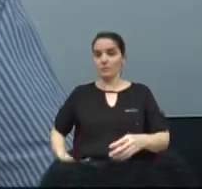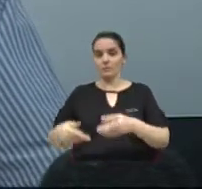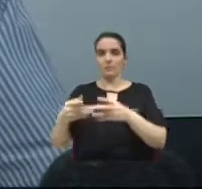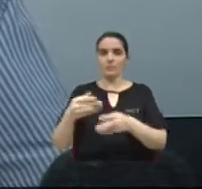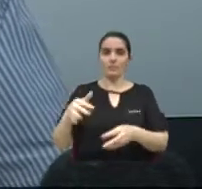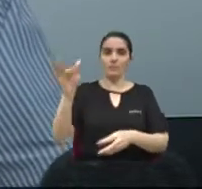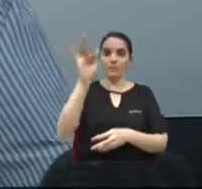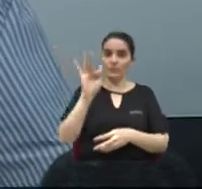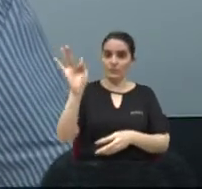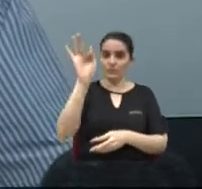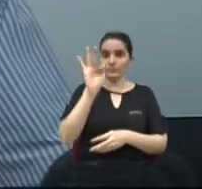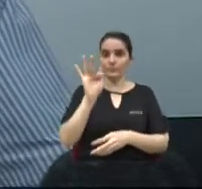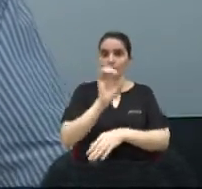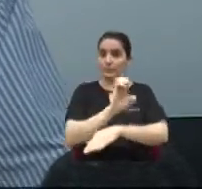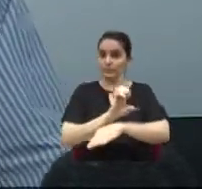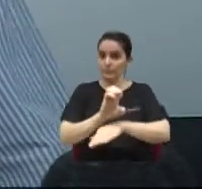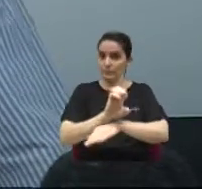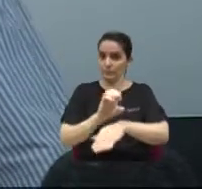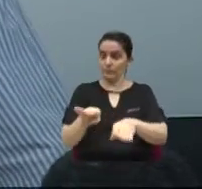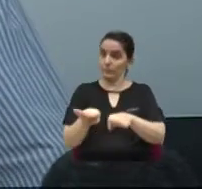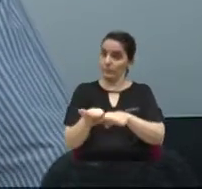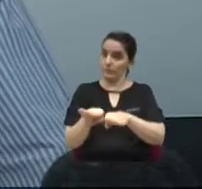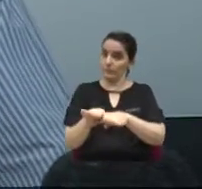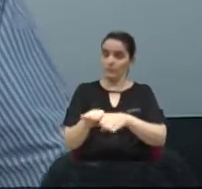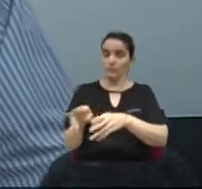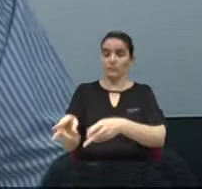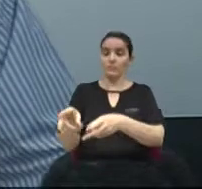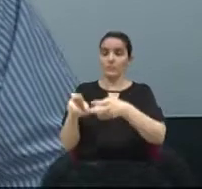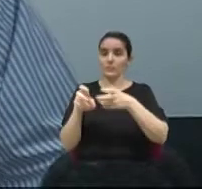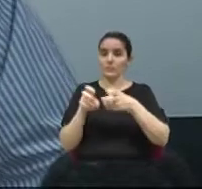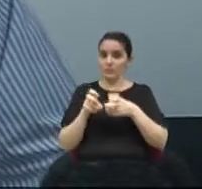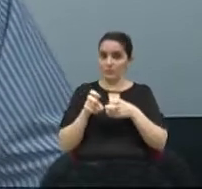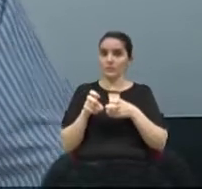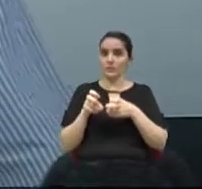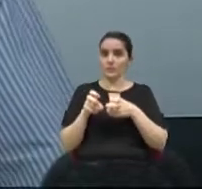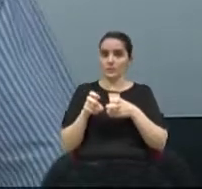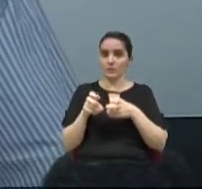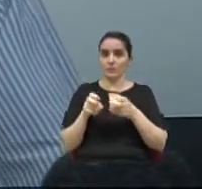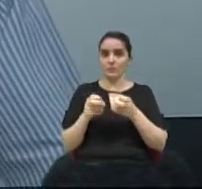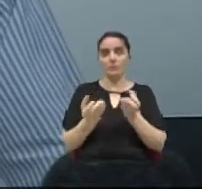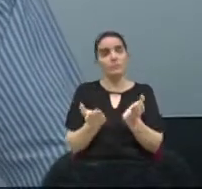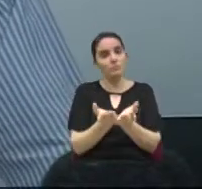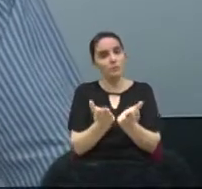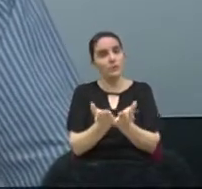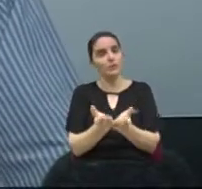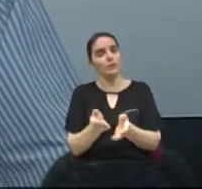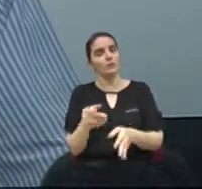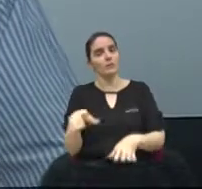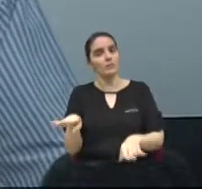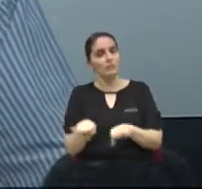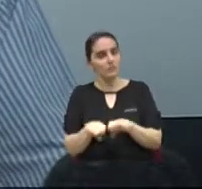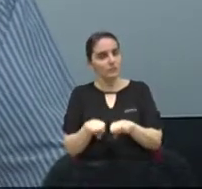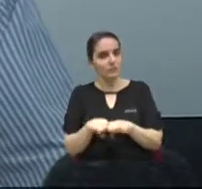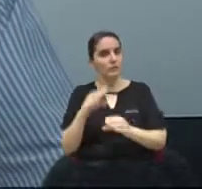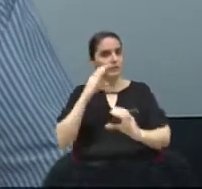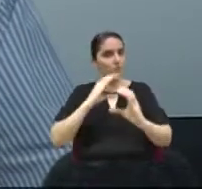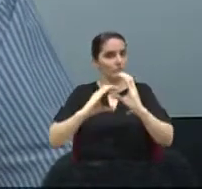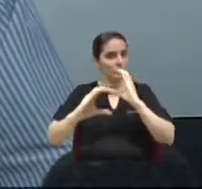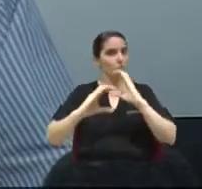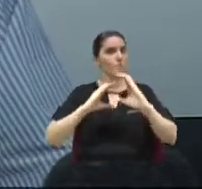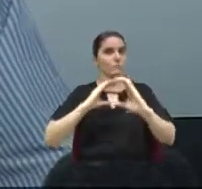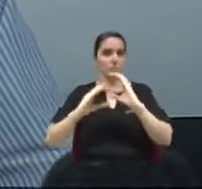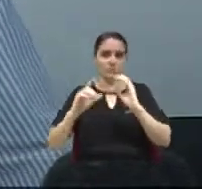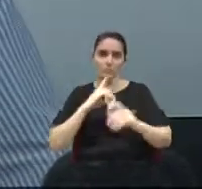federal, estadual, entendesse, vereadora Érica, que nós também temos estilo musical. Não é só sertanejo, nós temos também